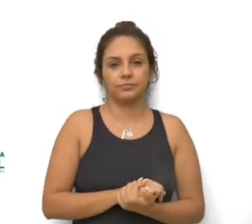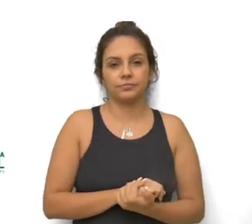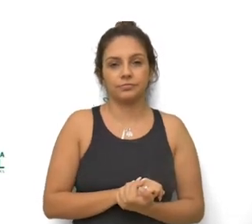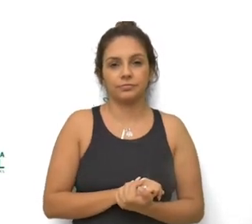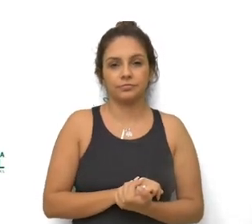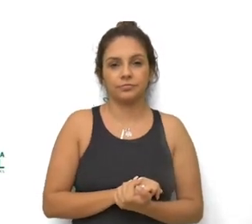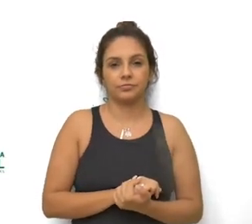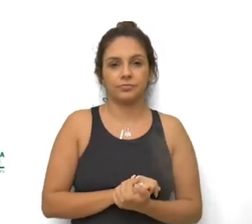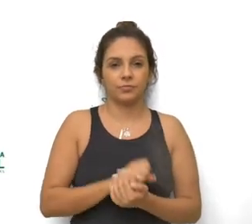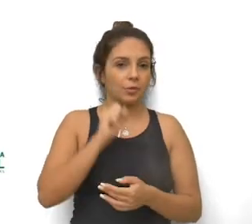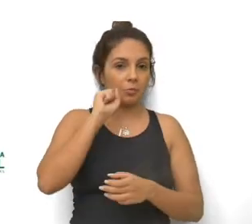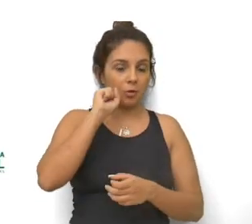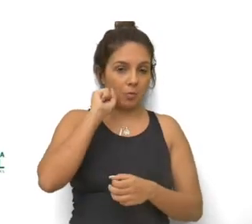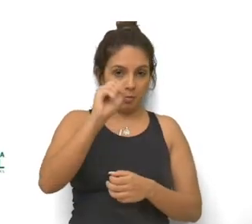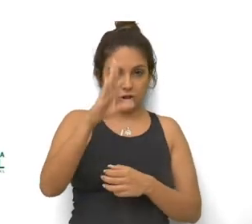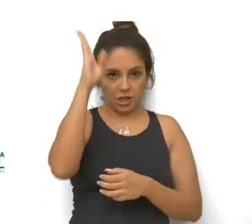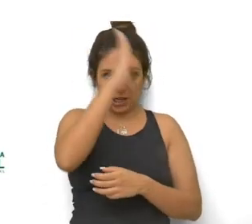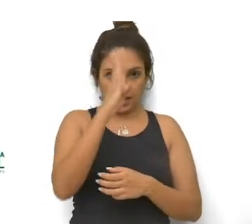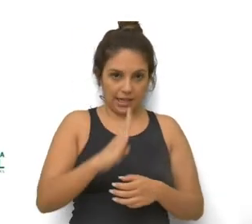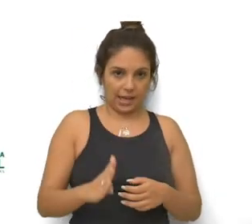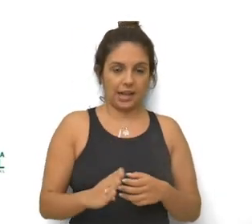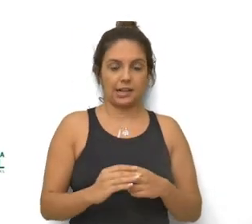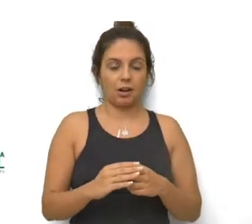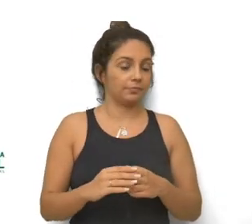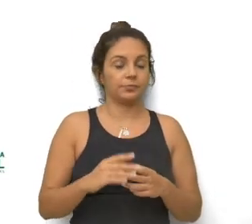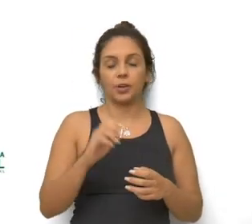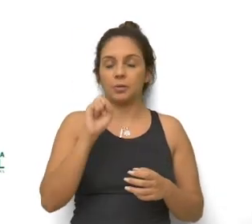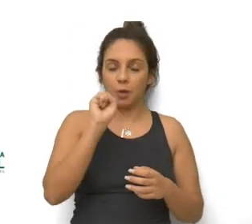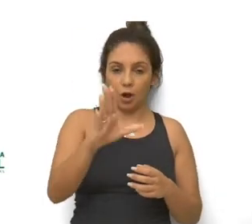Frete grátis no Brasil. E